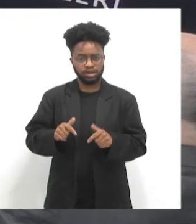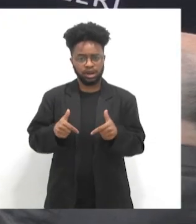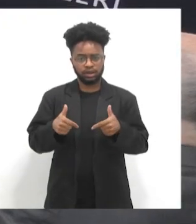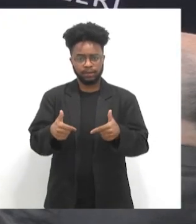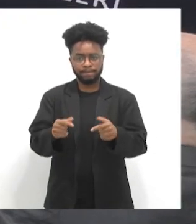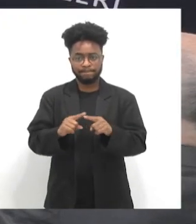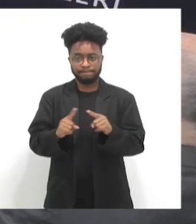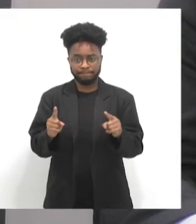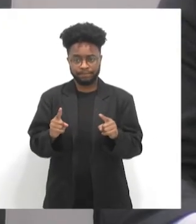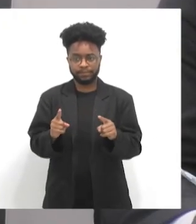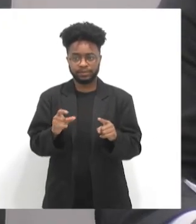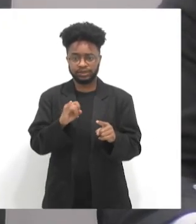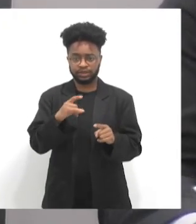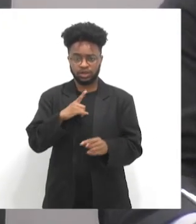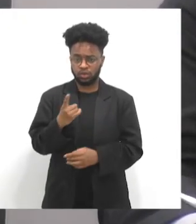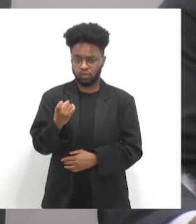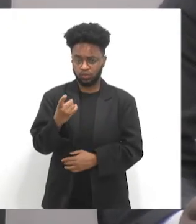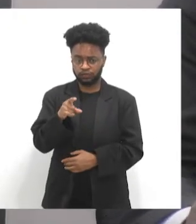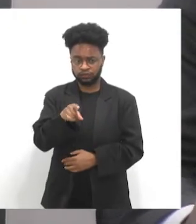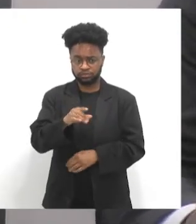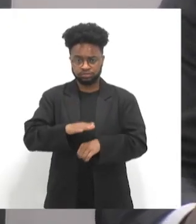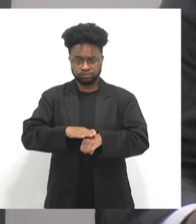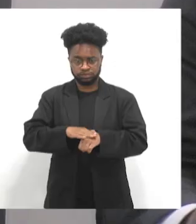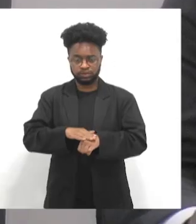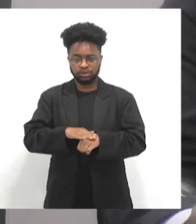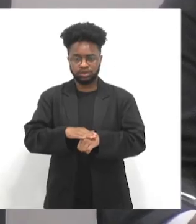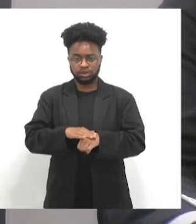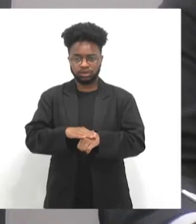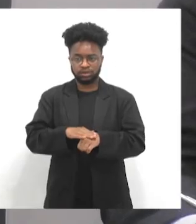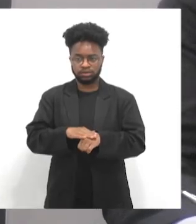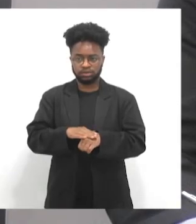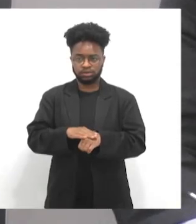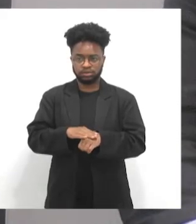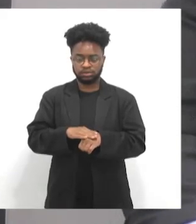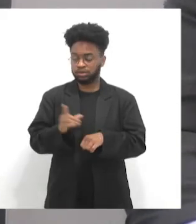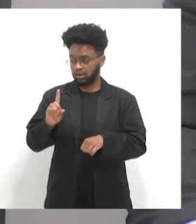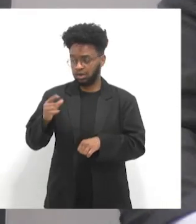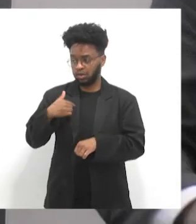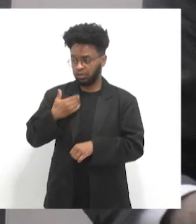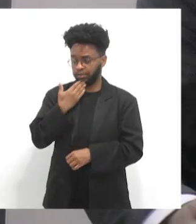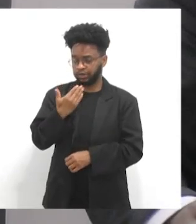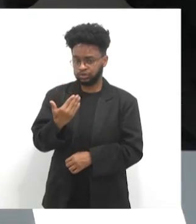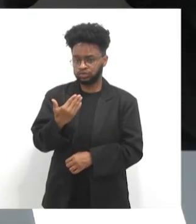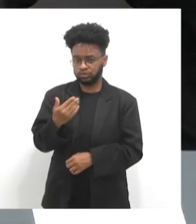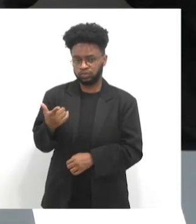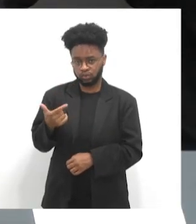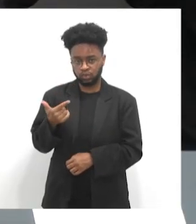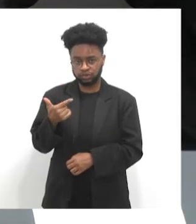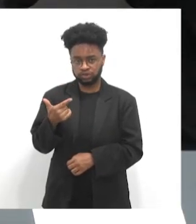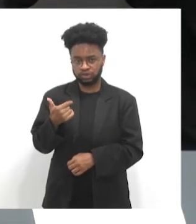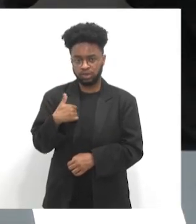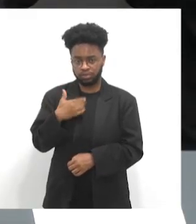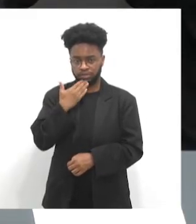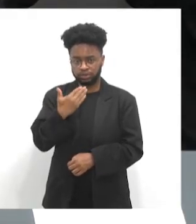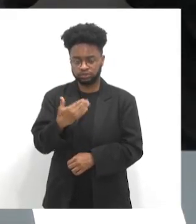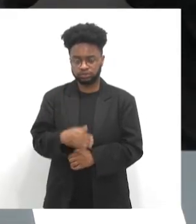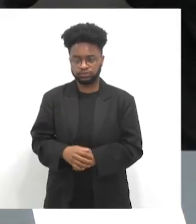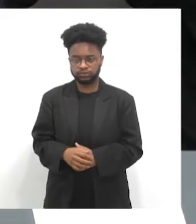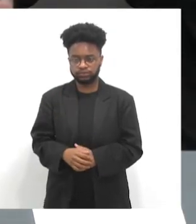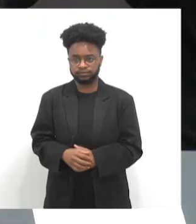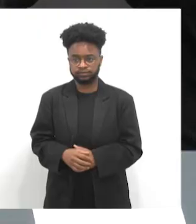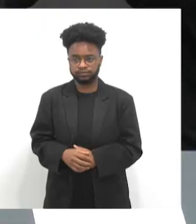Agora, se há esse especificamente que Vossa Excelência... Não, eu vou pedir. Vai pedir. Os 12, aí eu vou,